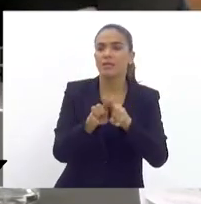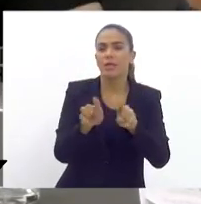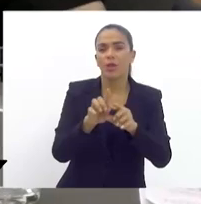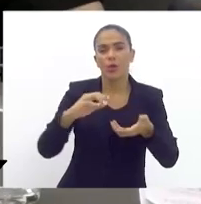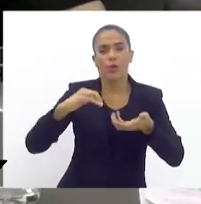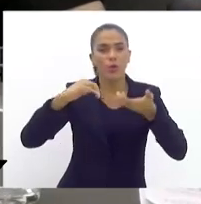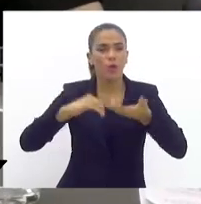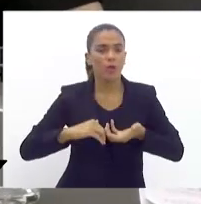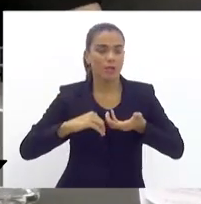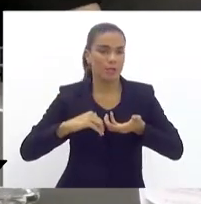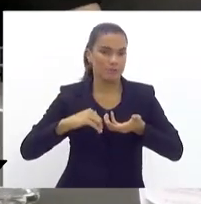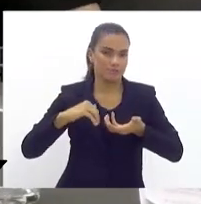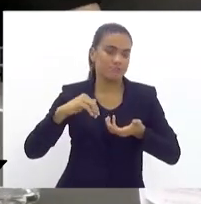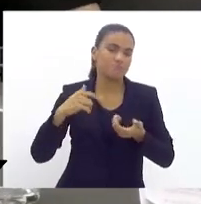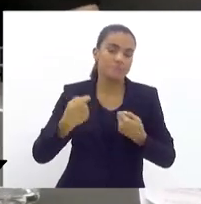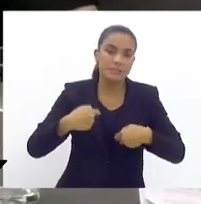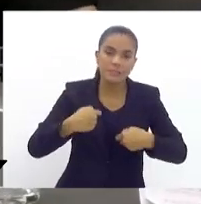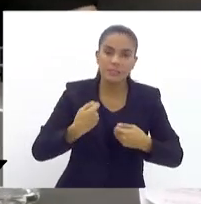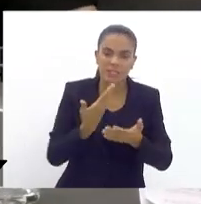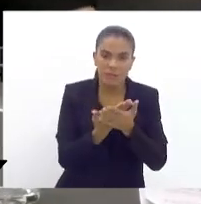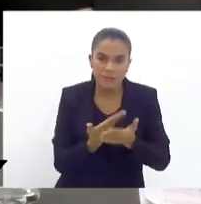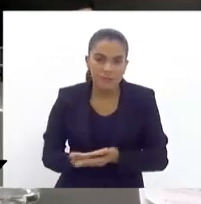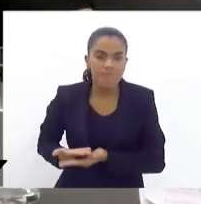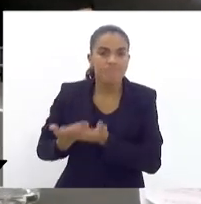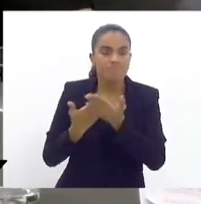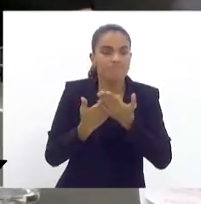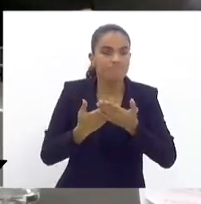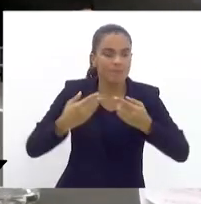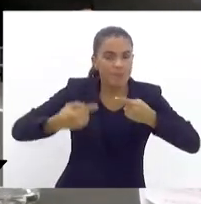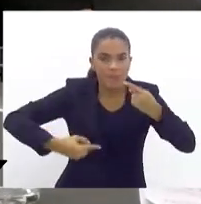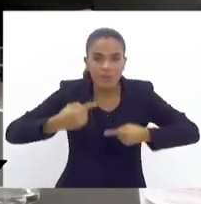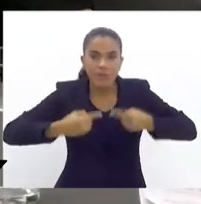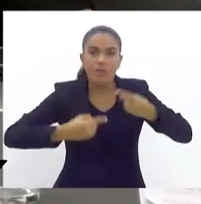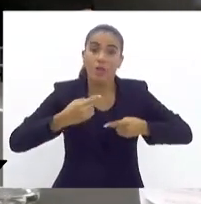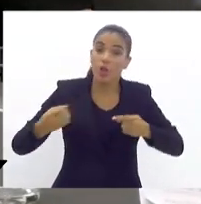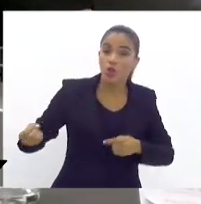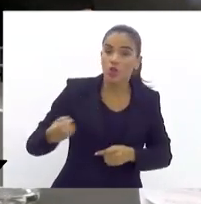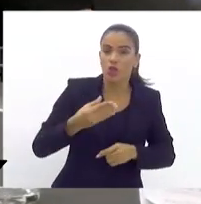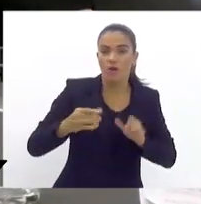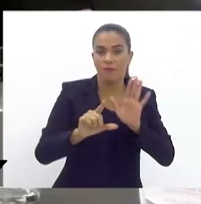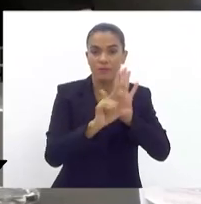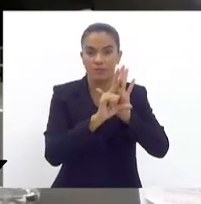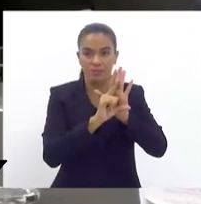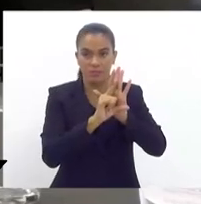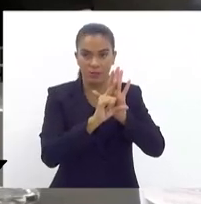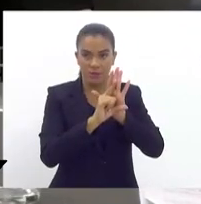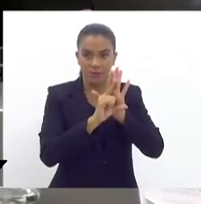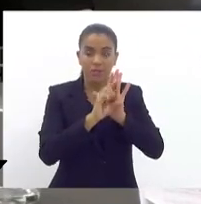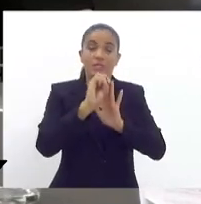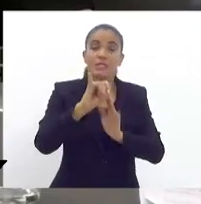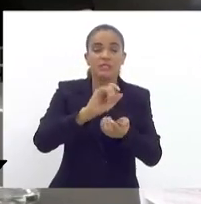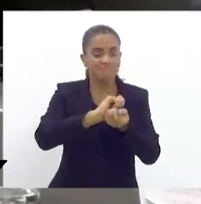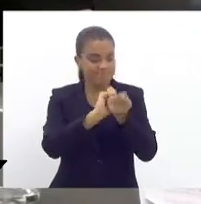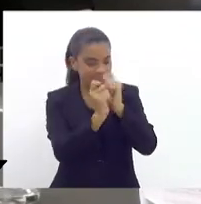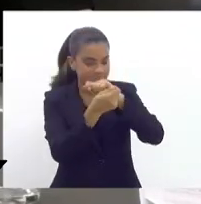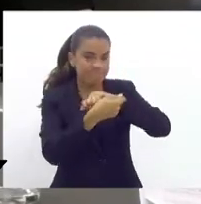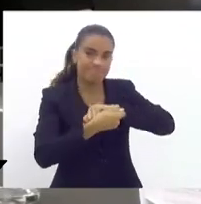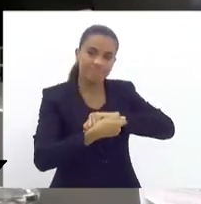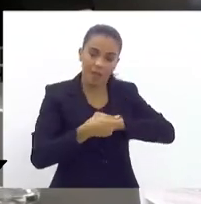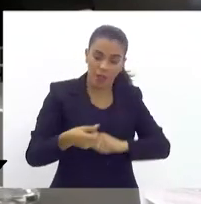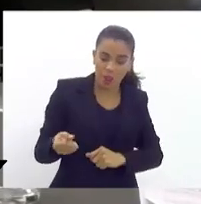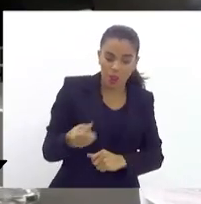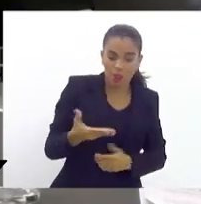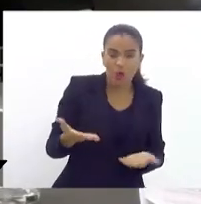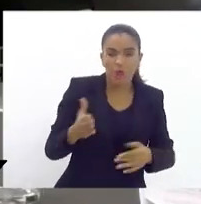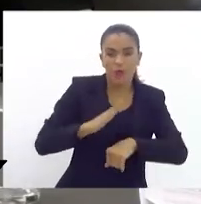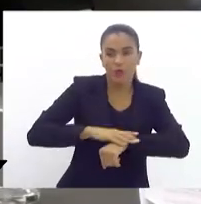precisa debruçar e o Congresso Nacional precisa ter uma nova legislação que se adeque aos tempos